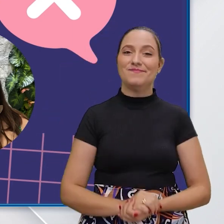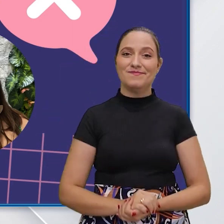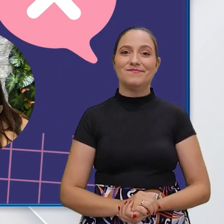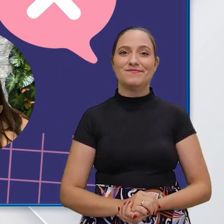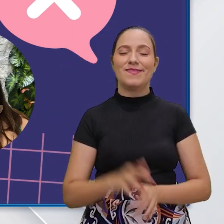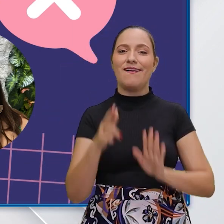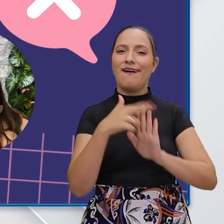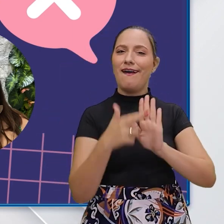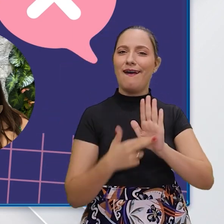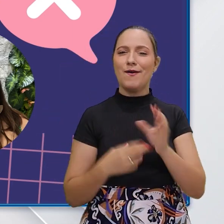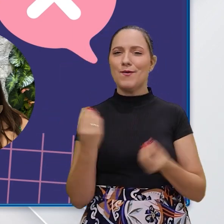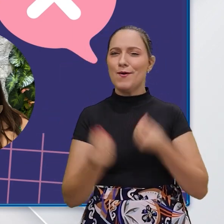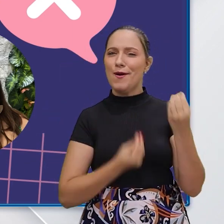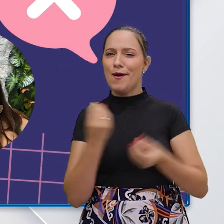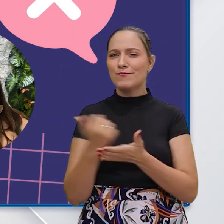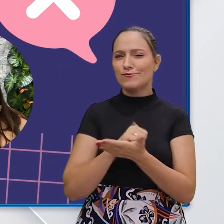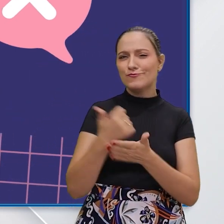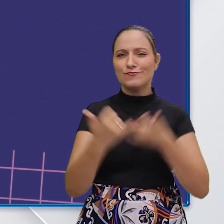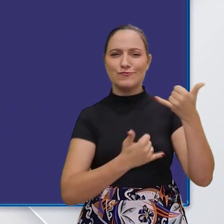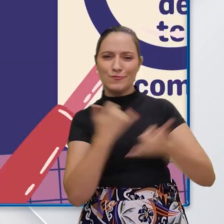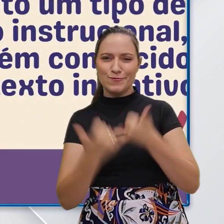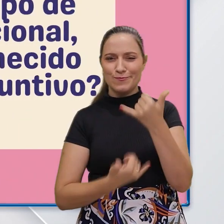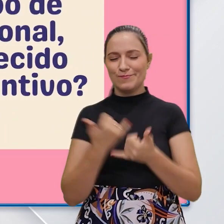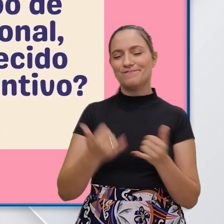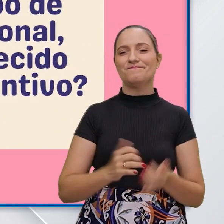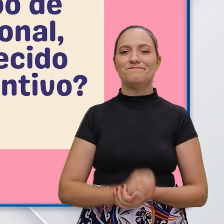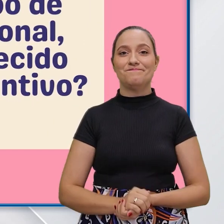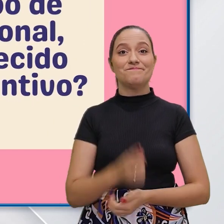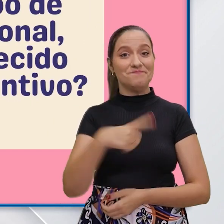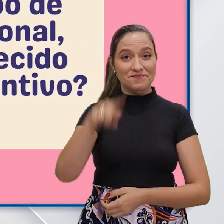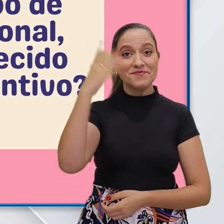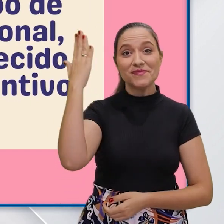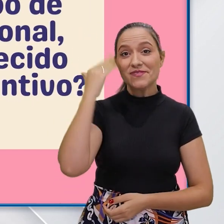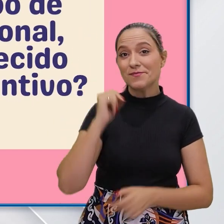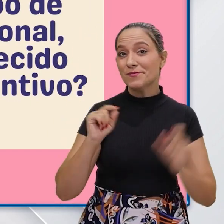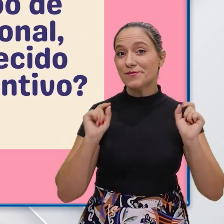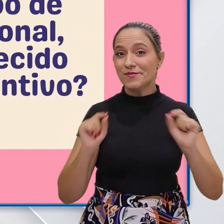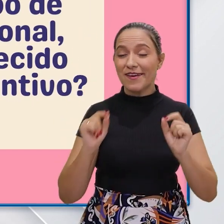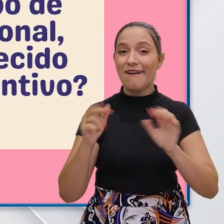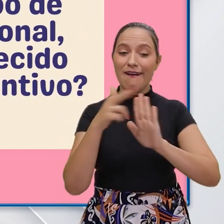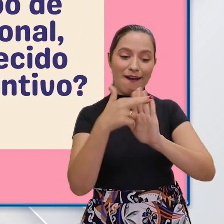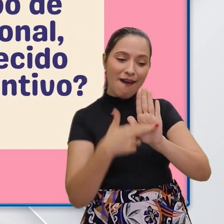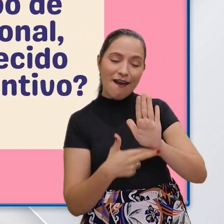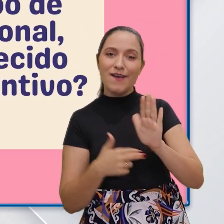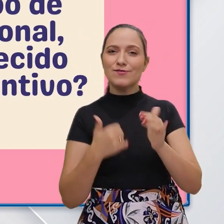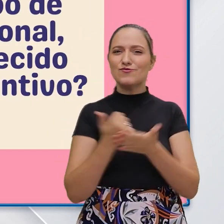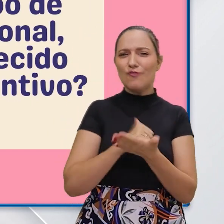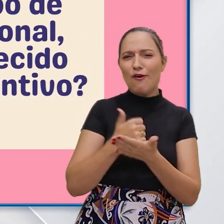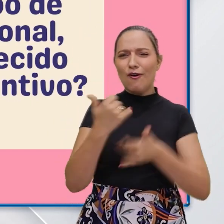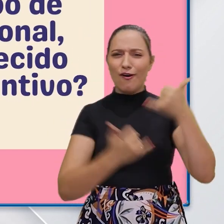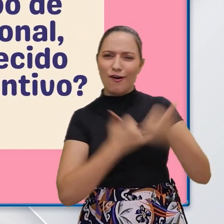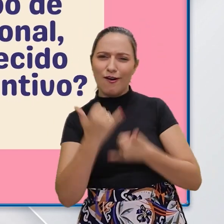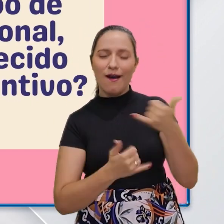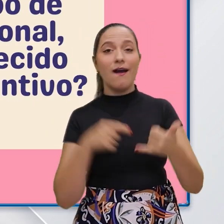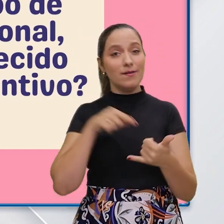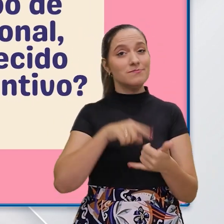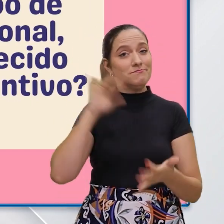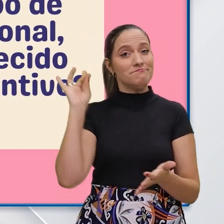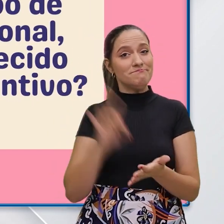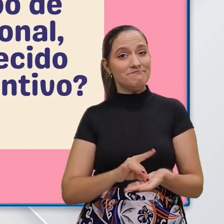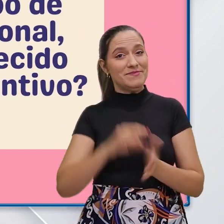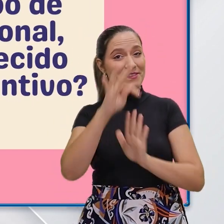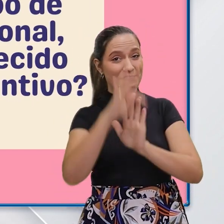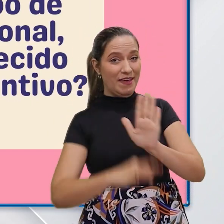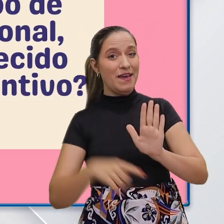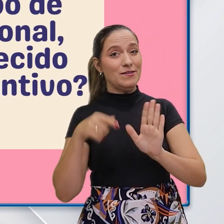ano: regras de jogo. Você sabia que as regras de um jogo são, de fato,